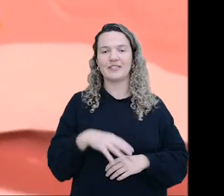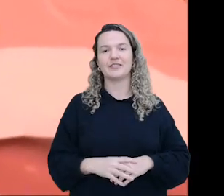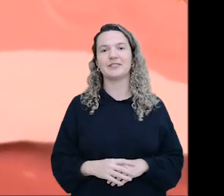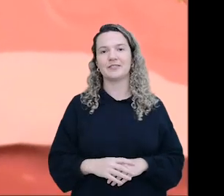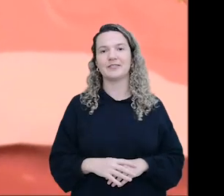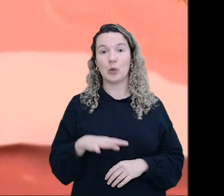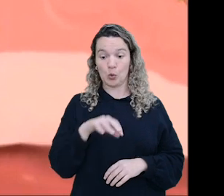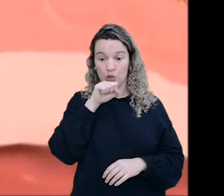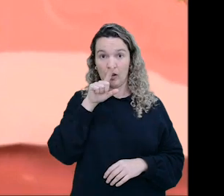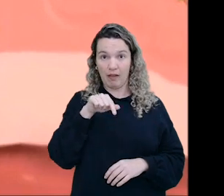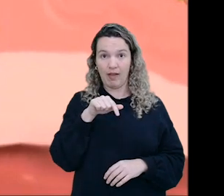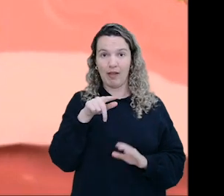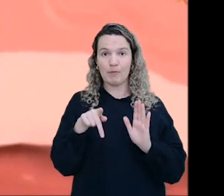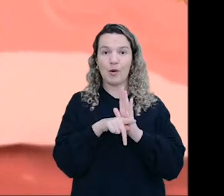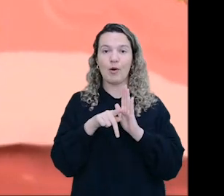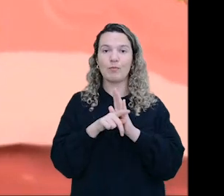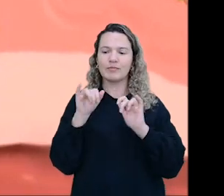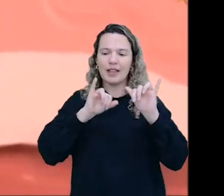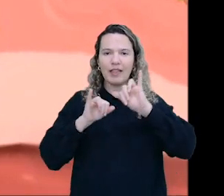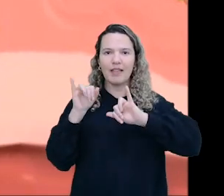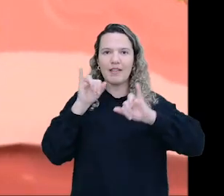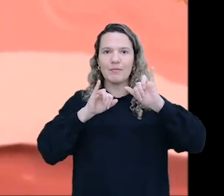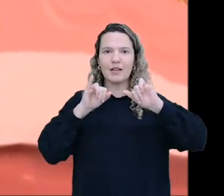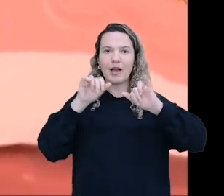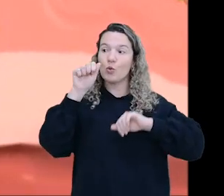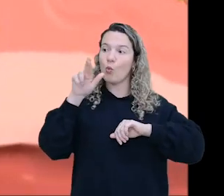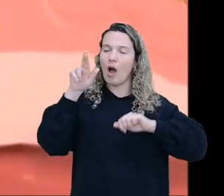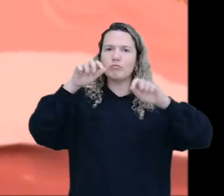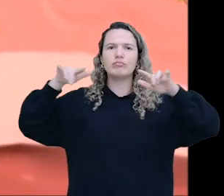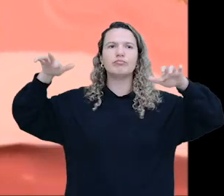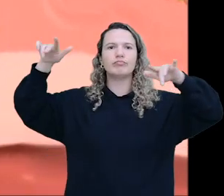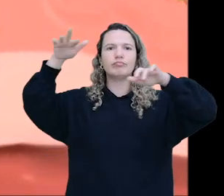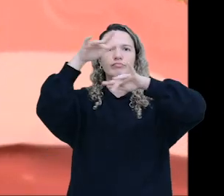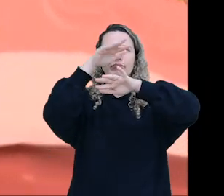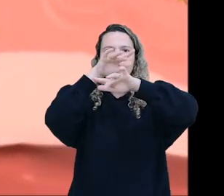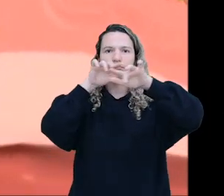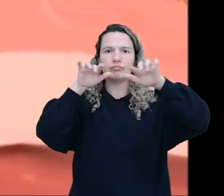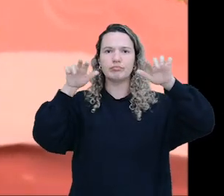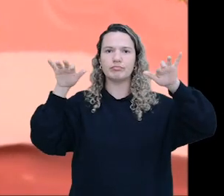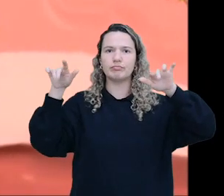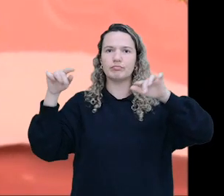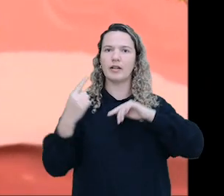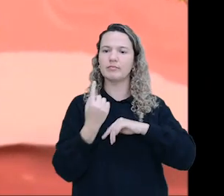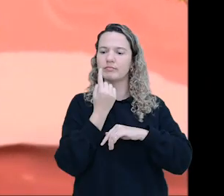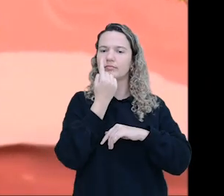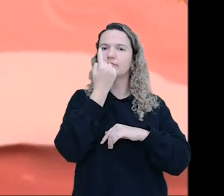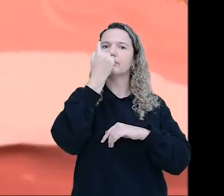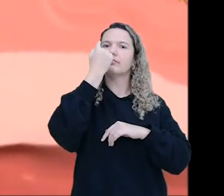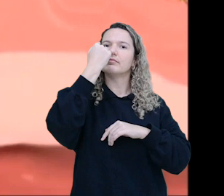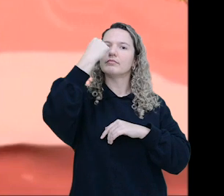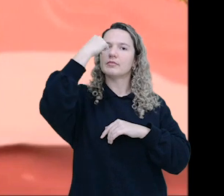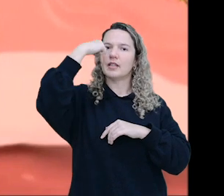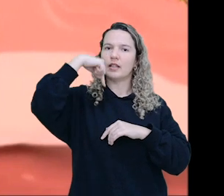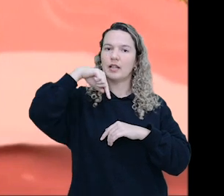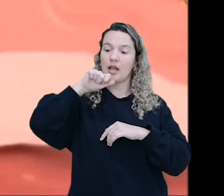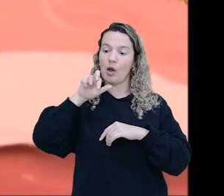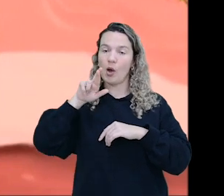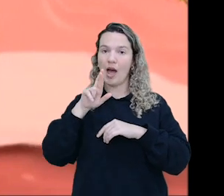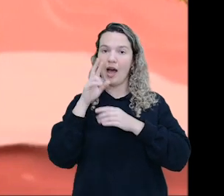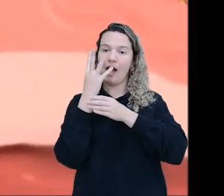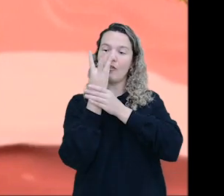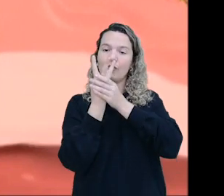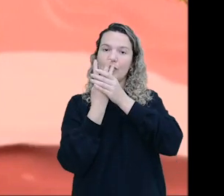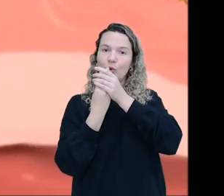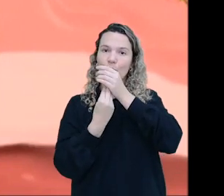no dia a dia. Os cheiros que nós sentimos são substâncias químicas que se encontram no ar. Essas partículas entram